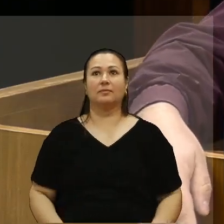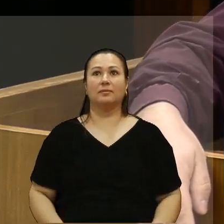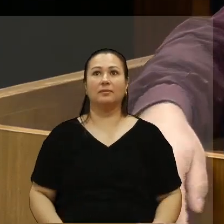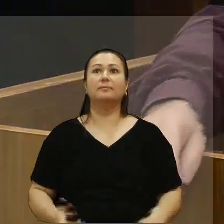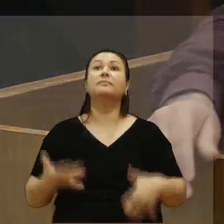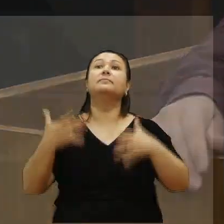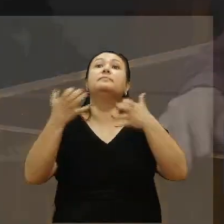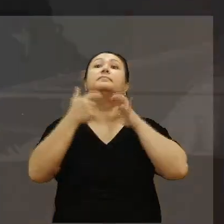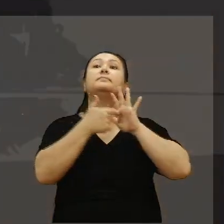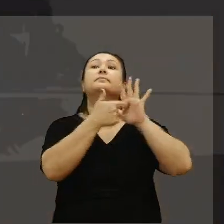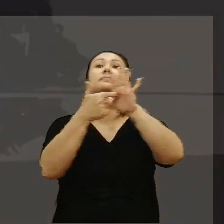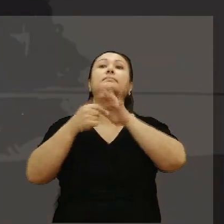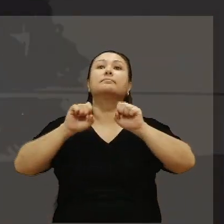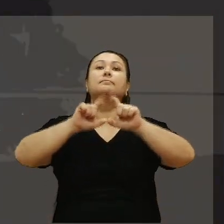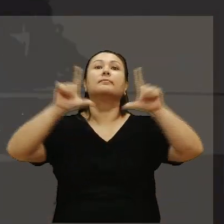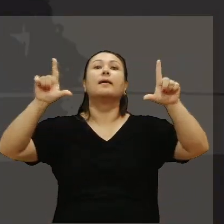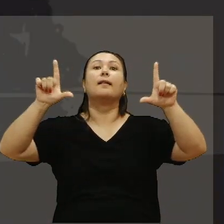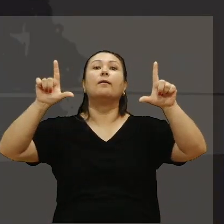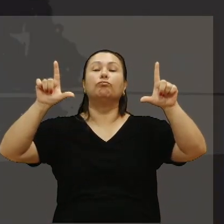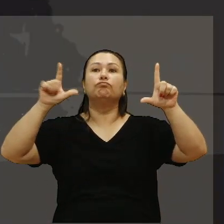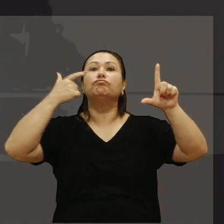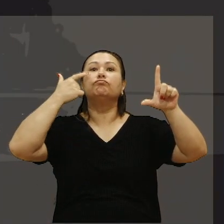Quero que mostrem o telão aqui, por favor.